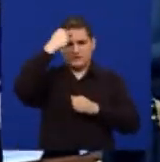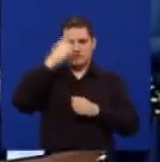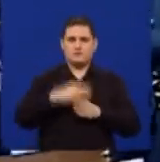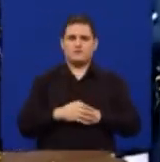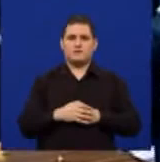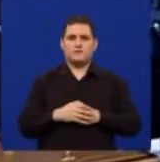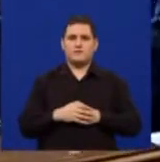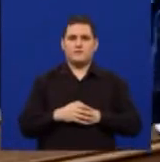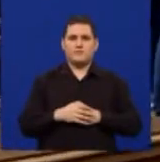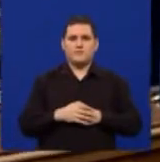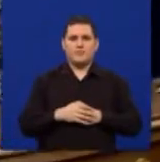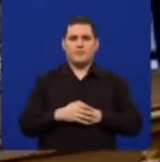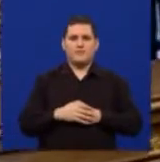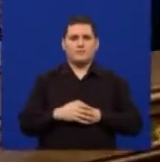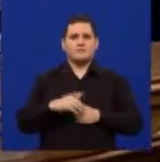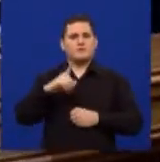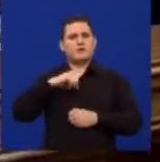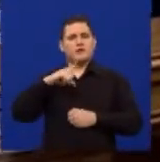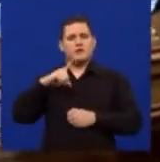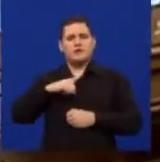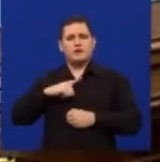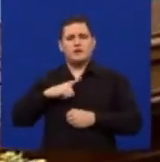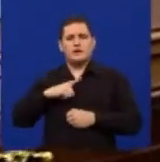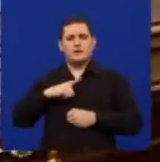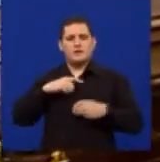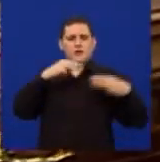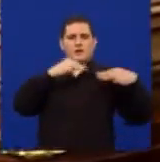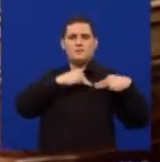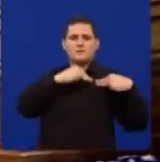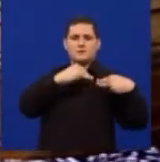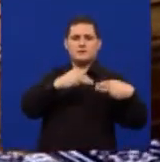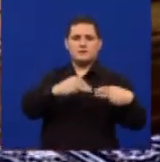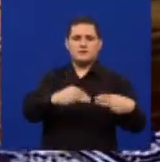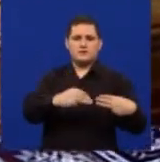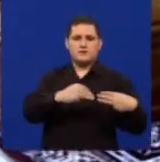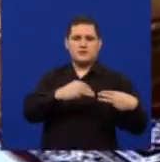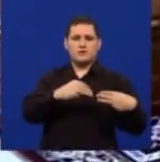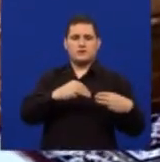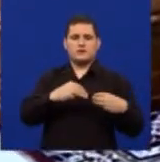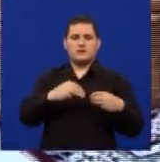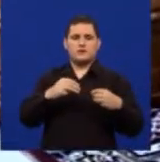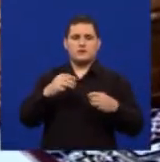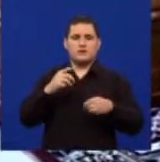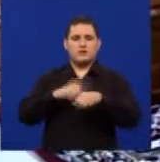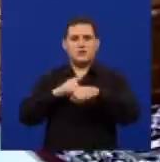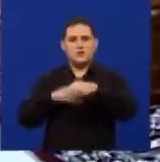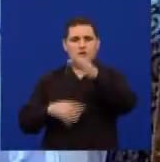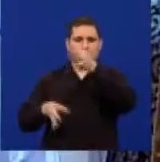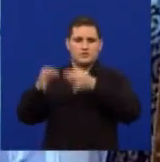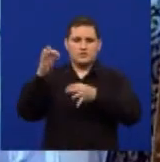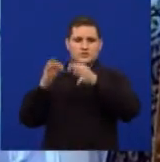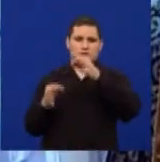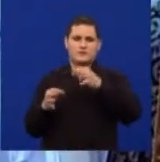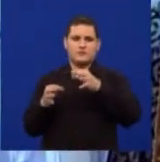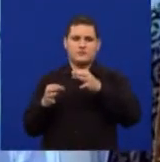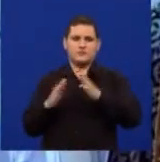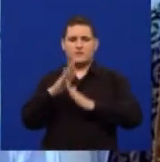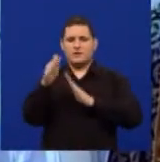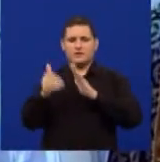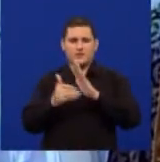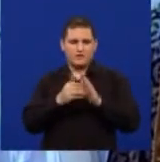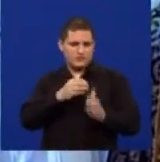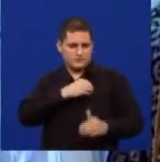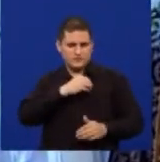no julgamento, para que, resgatado pela morte e absolvido de seus pecados, seja reconciliado com o